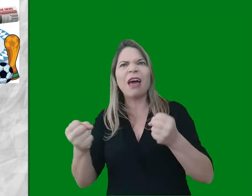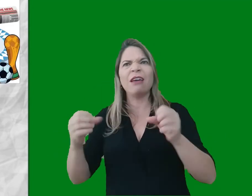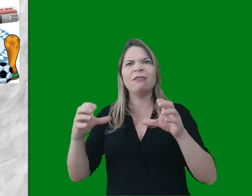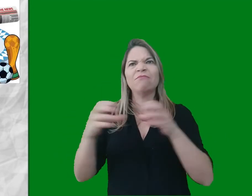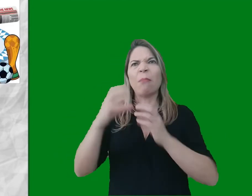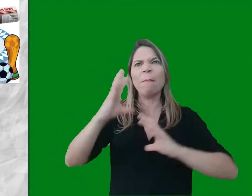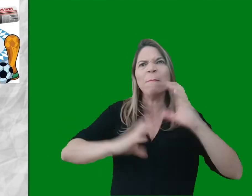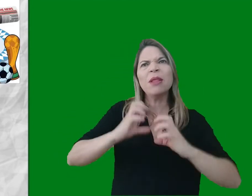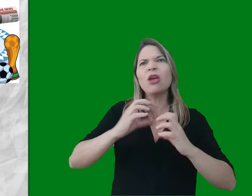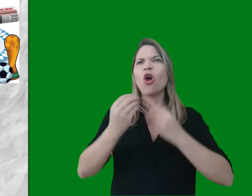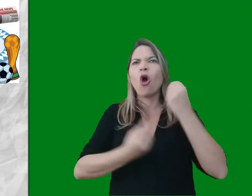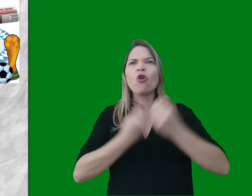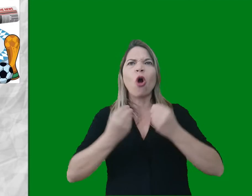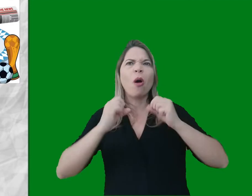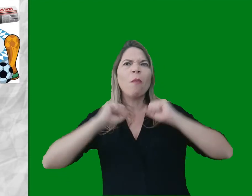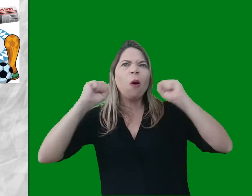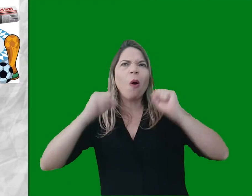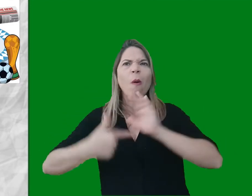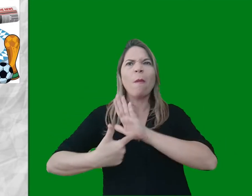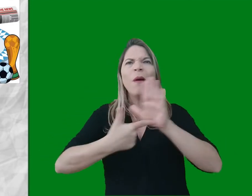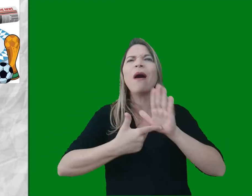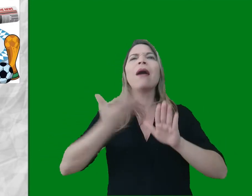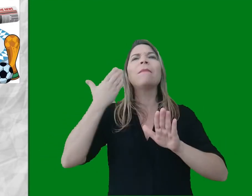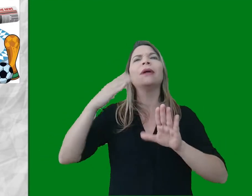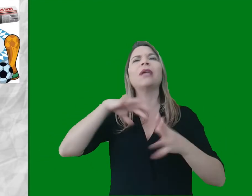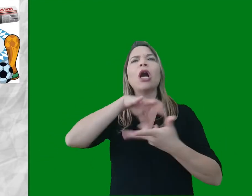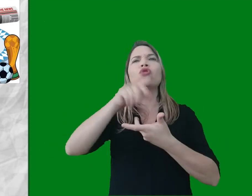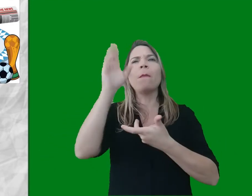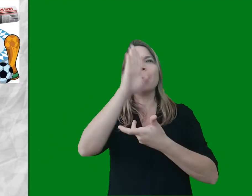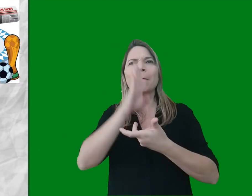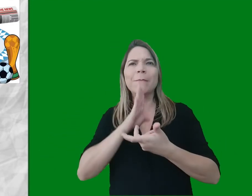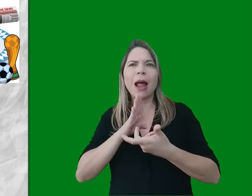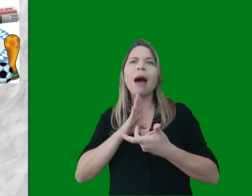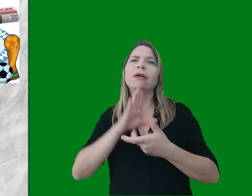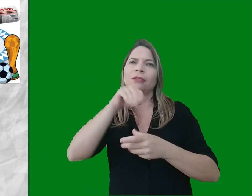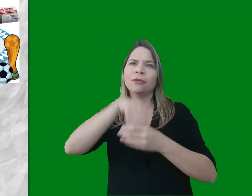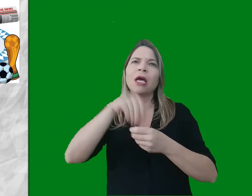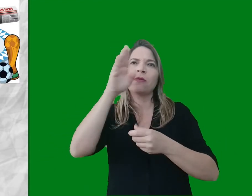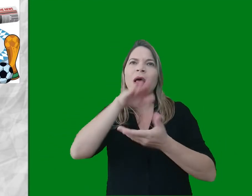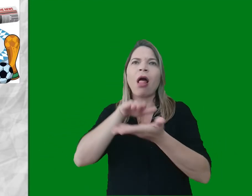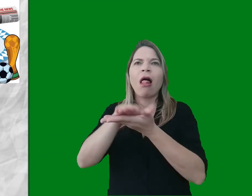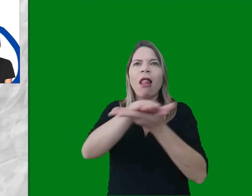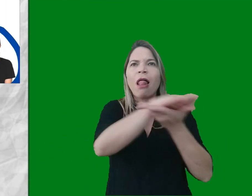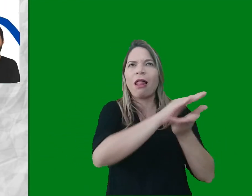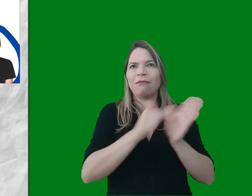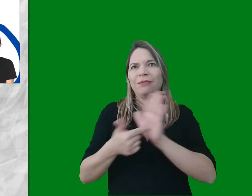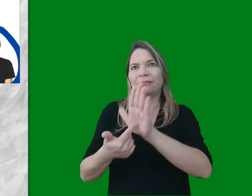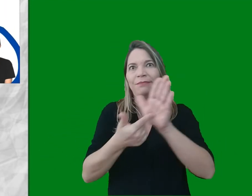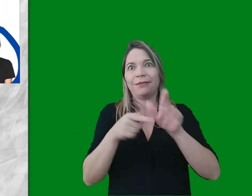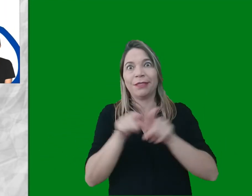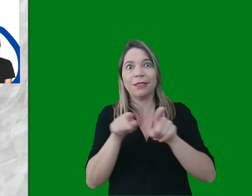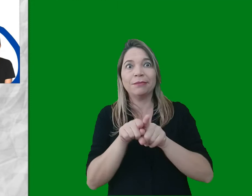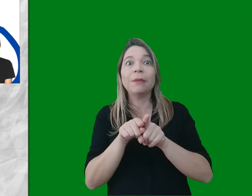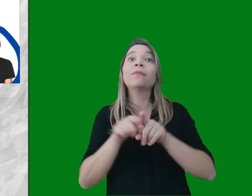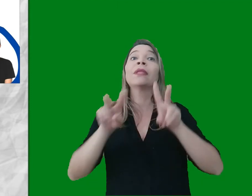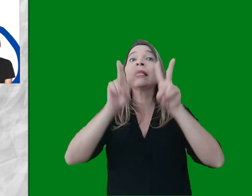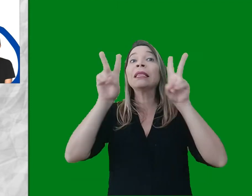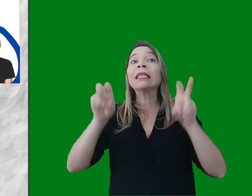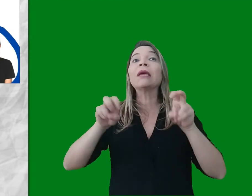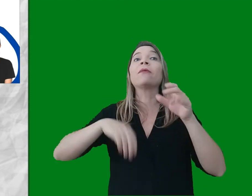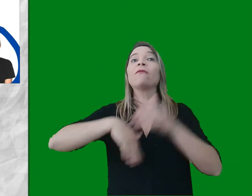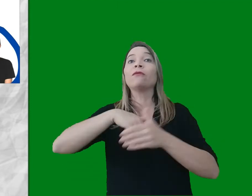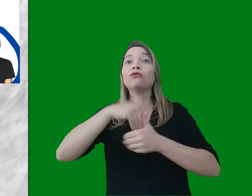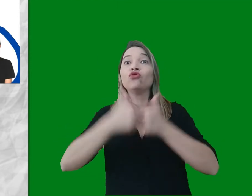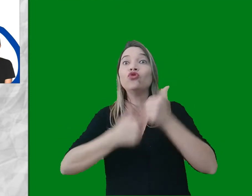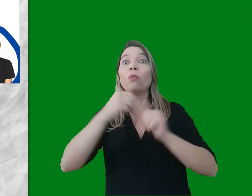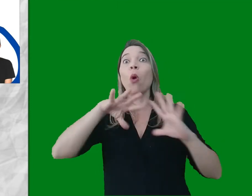sobre manifestações de torcedores no período da Copa do Mundo que foram publicados em mídia impressa. No capítulo Futebol e Copa do Mundo, os autores